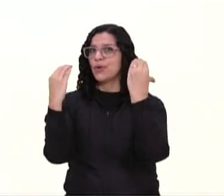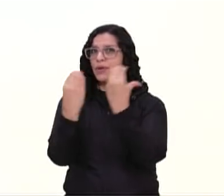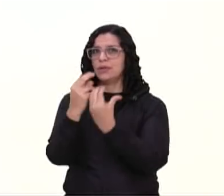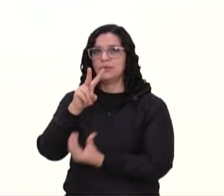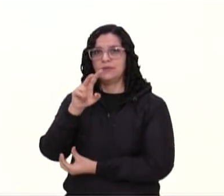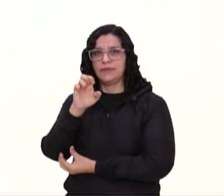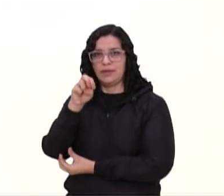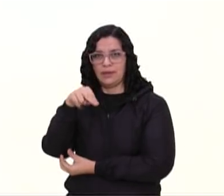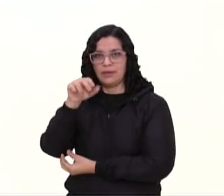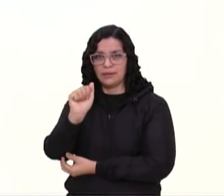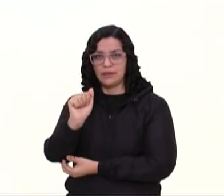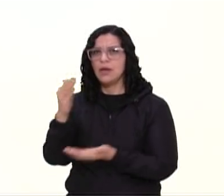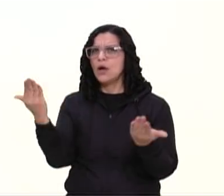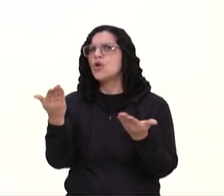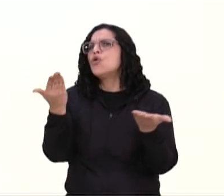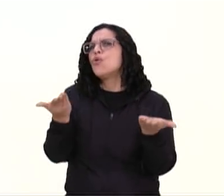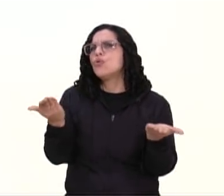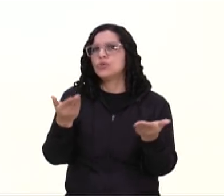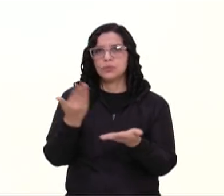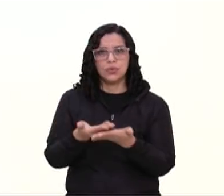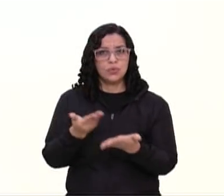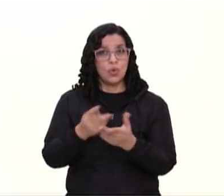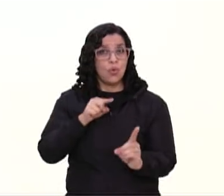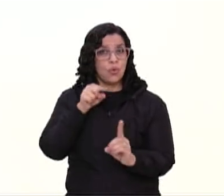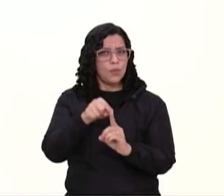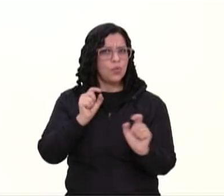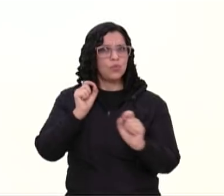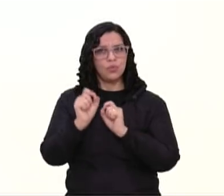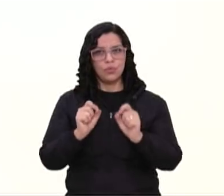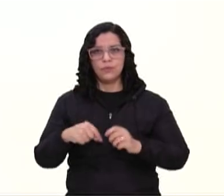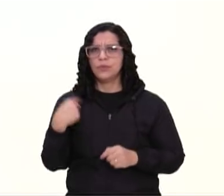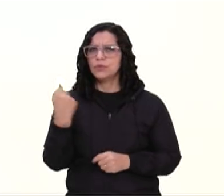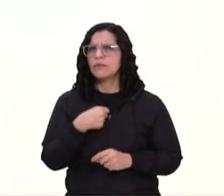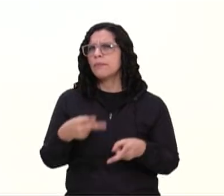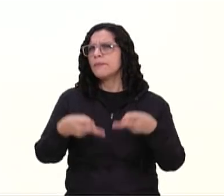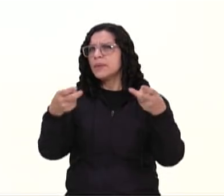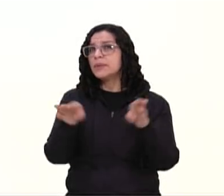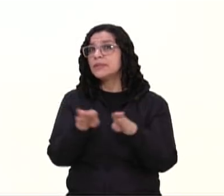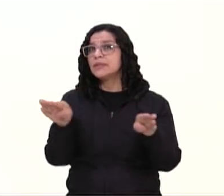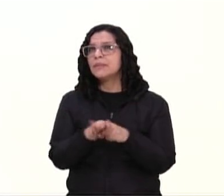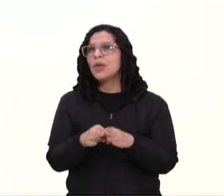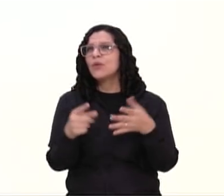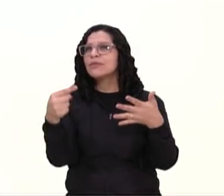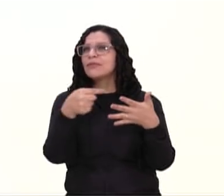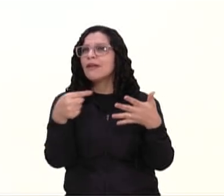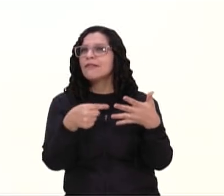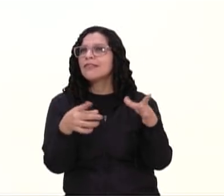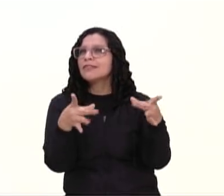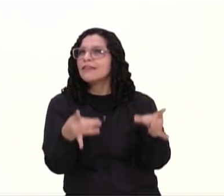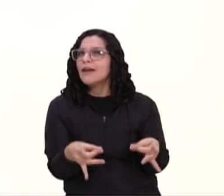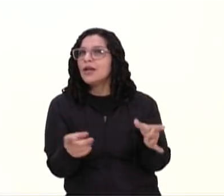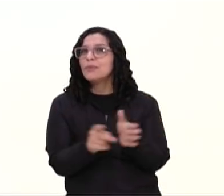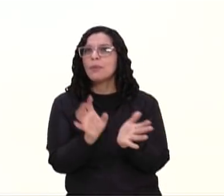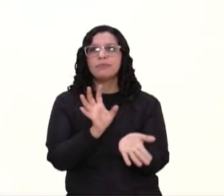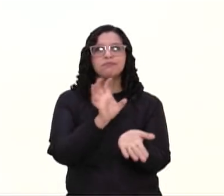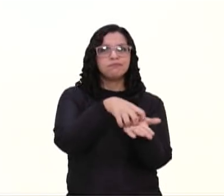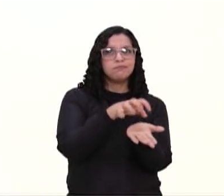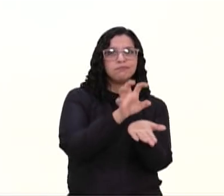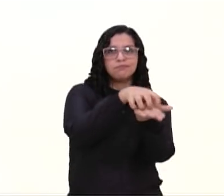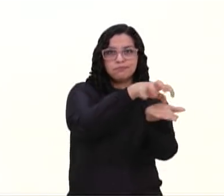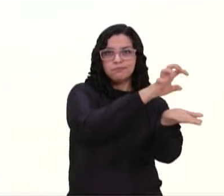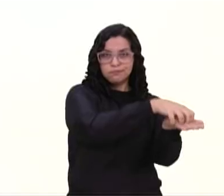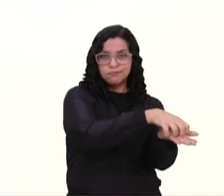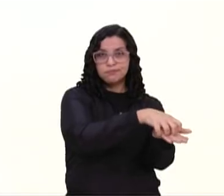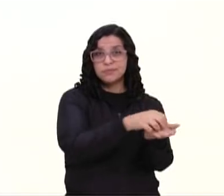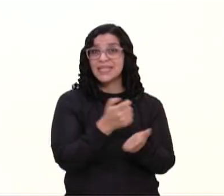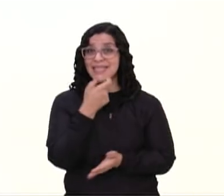Viena. O que a gente vai ver na aula hoje? Qual é o nosso objetivo? Identificar as peculiaridades da colonização inglesa na América